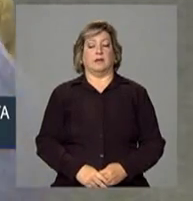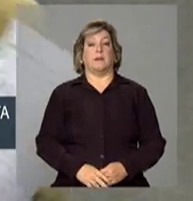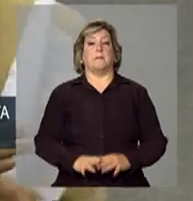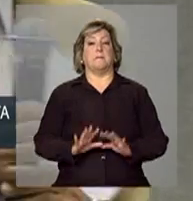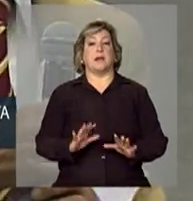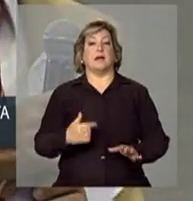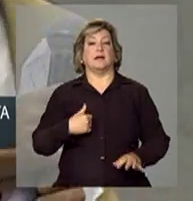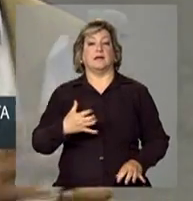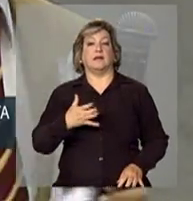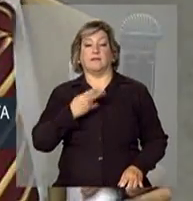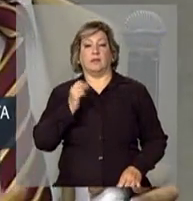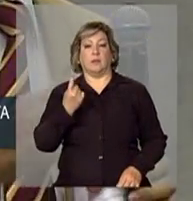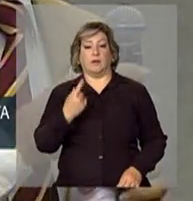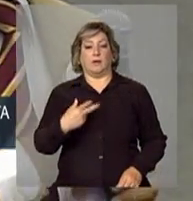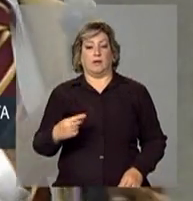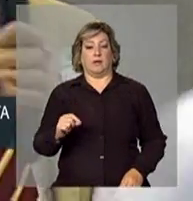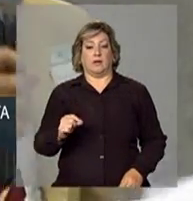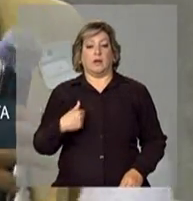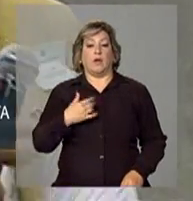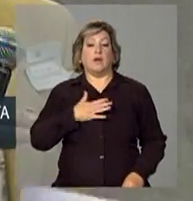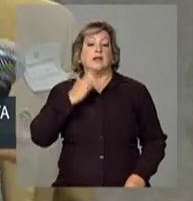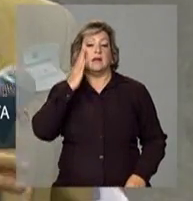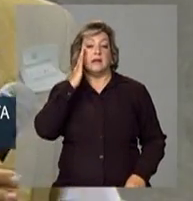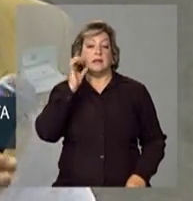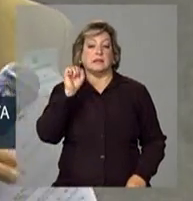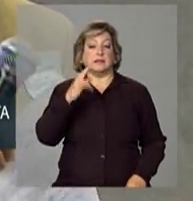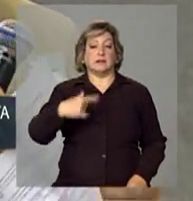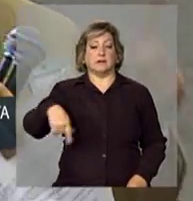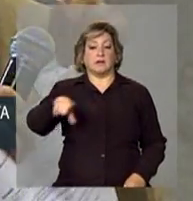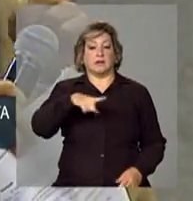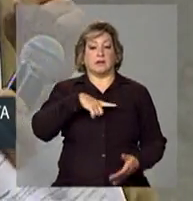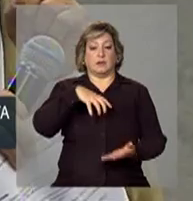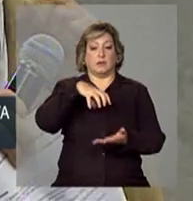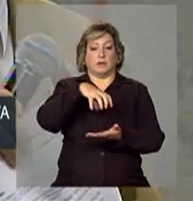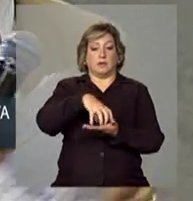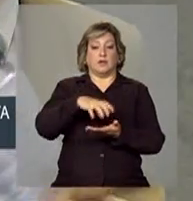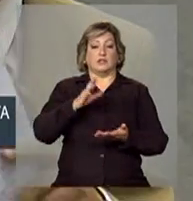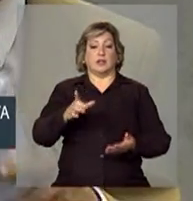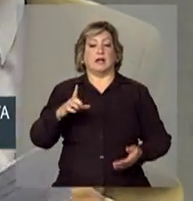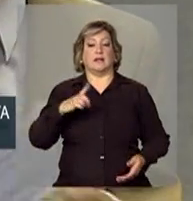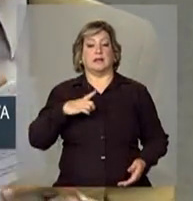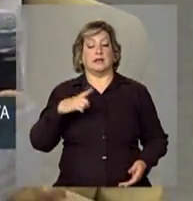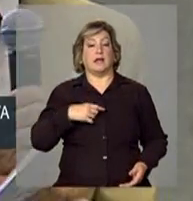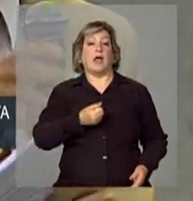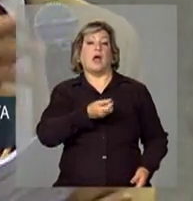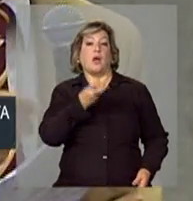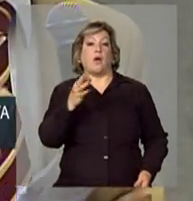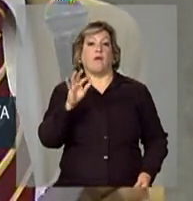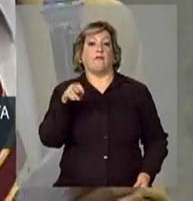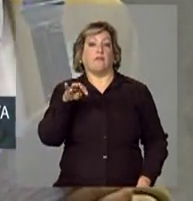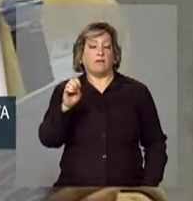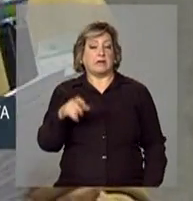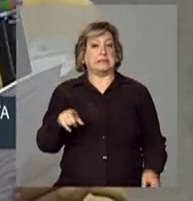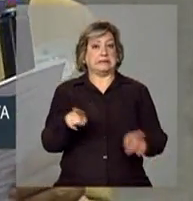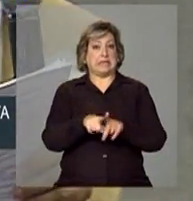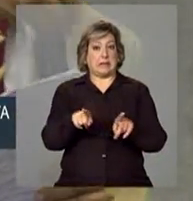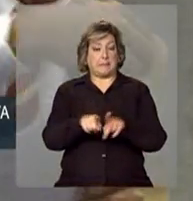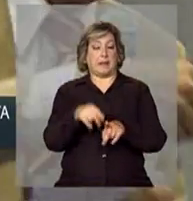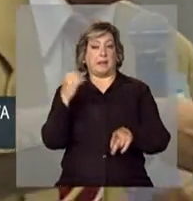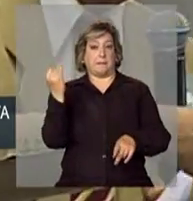quero dizer o seguinte, gostaria de saber se a comissão já viu uma outra fonte também rica de informação